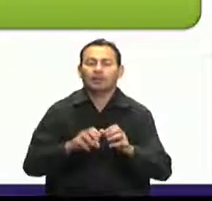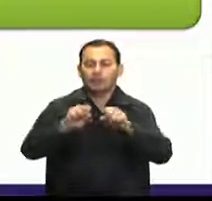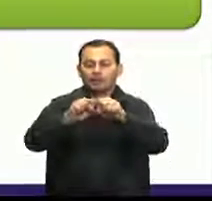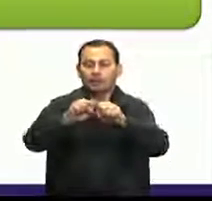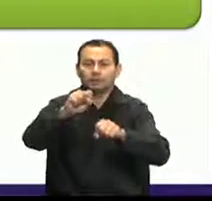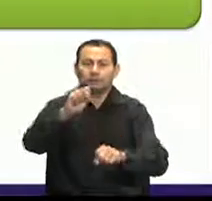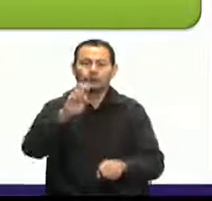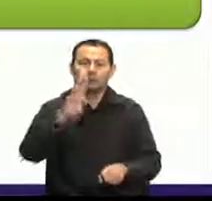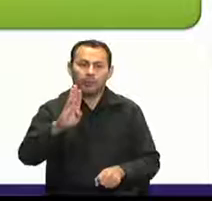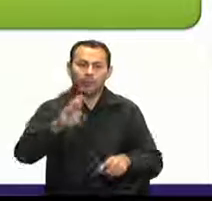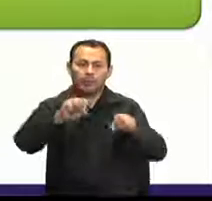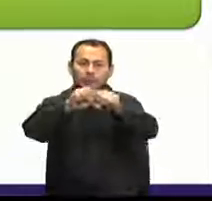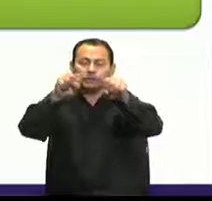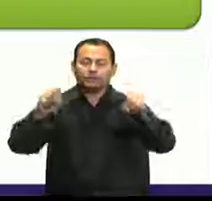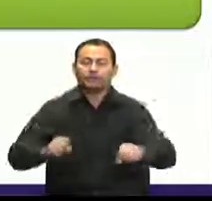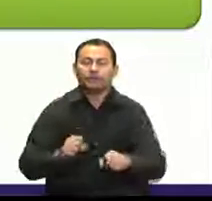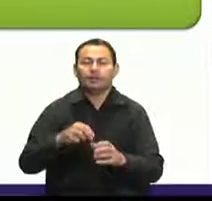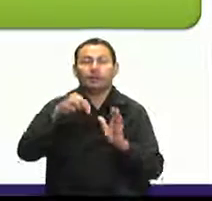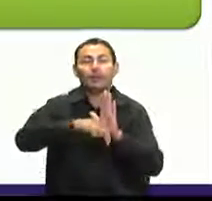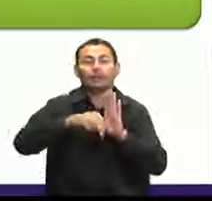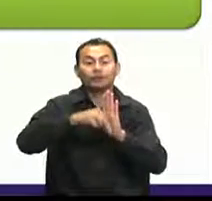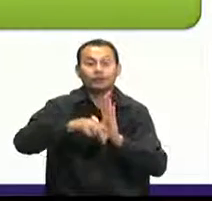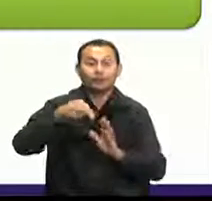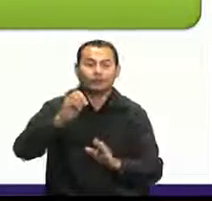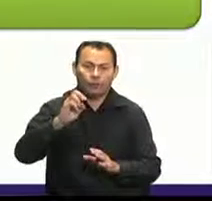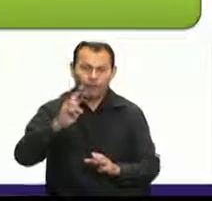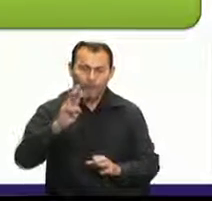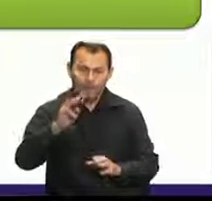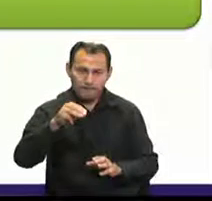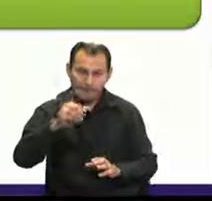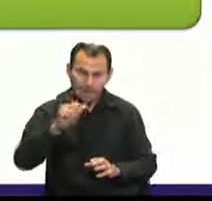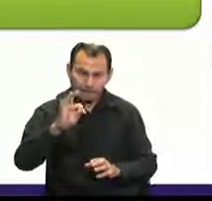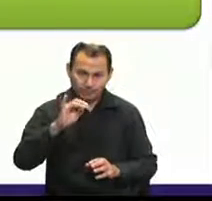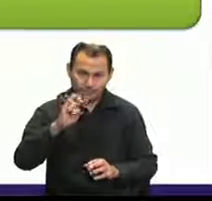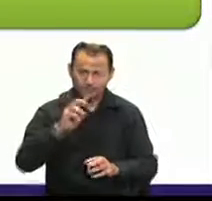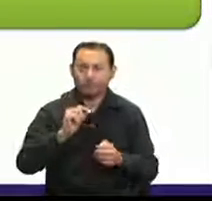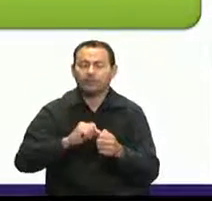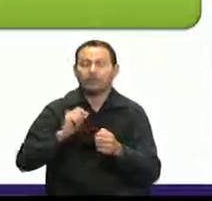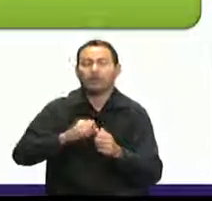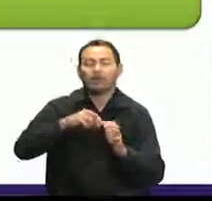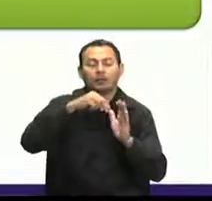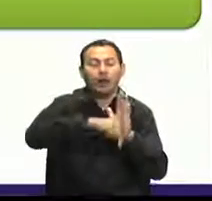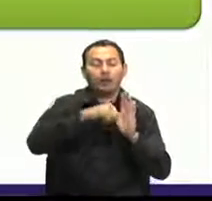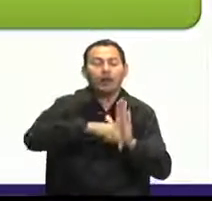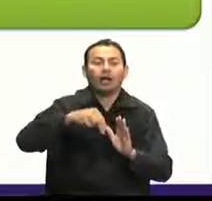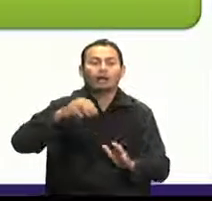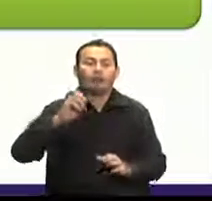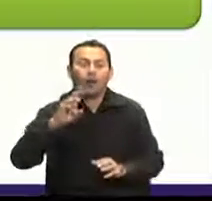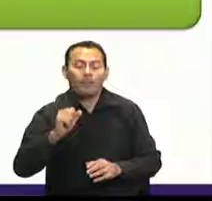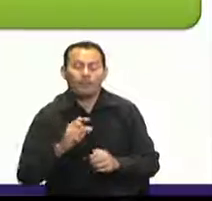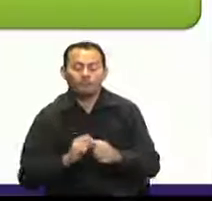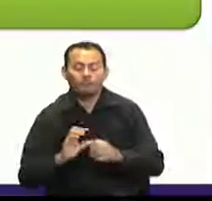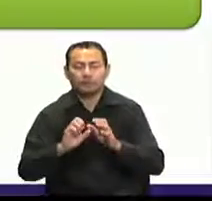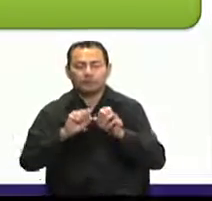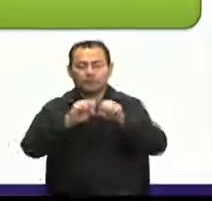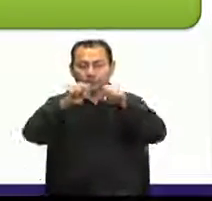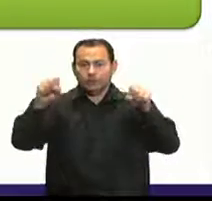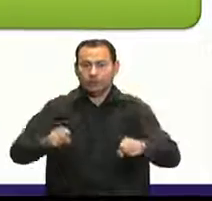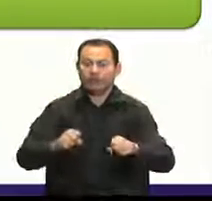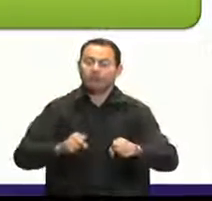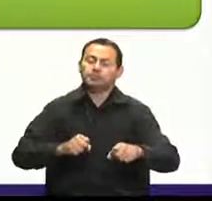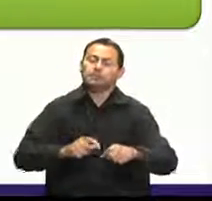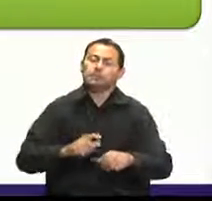e normativo professor bom ele vai elaborar normas para que o sistema funcione perfeitamente